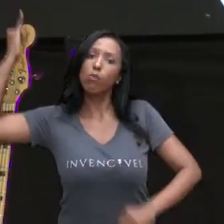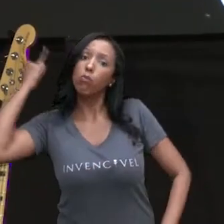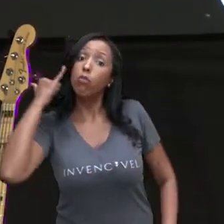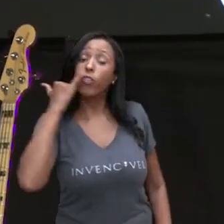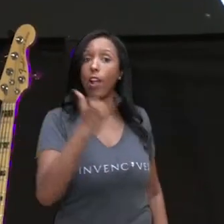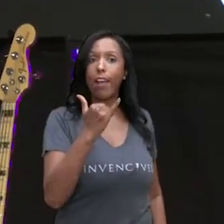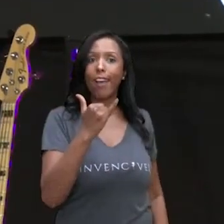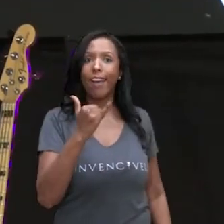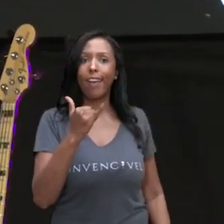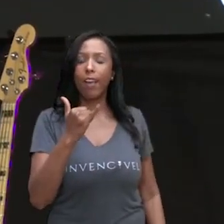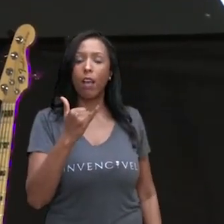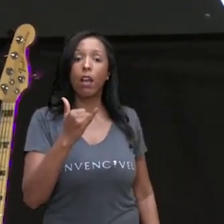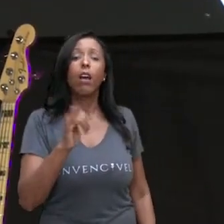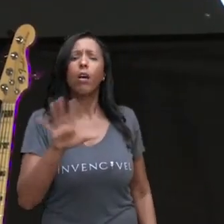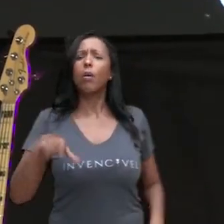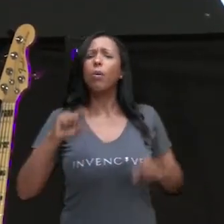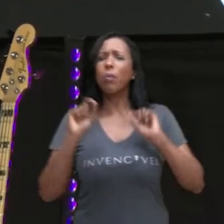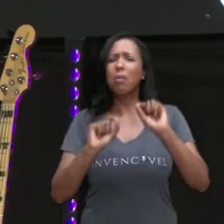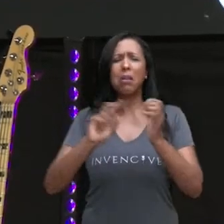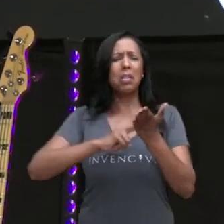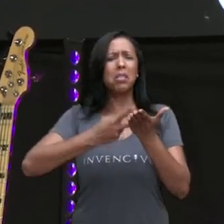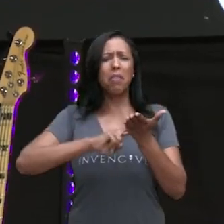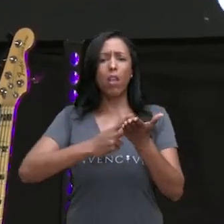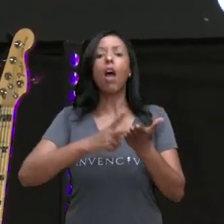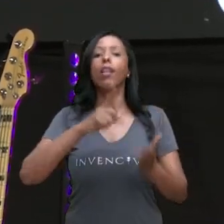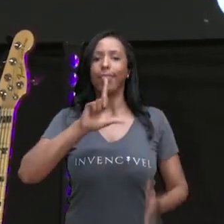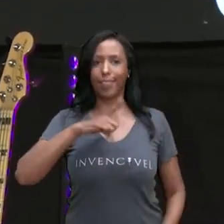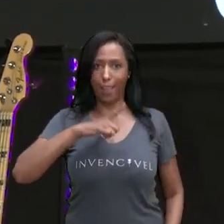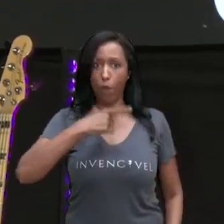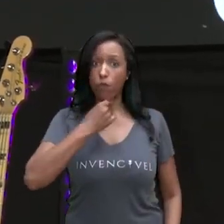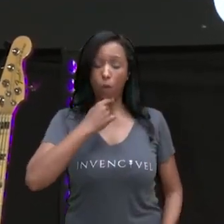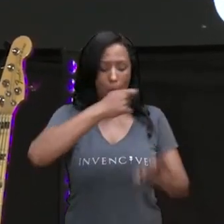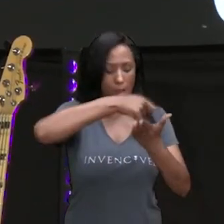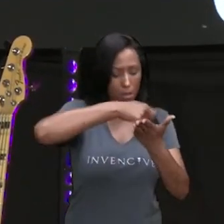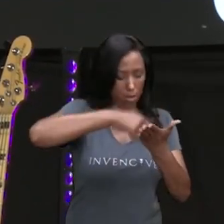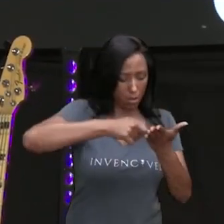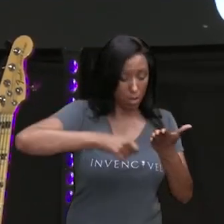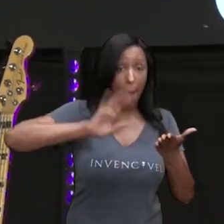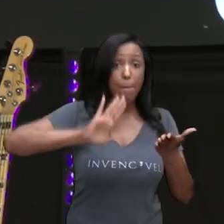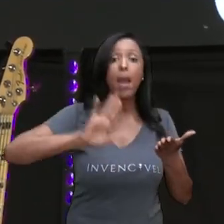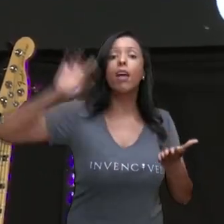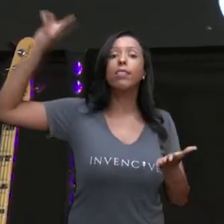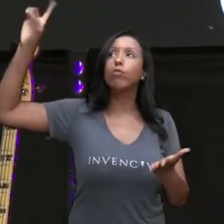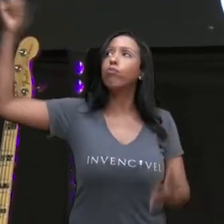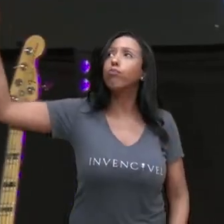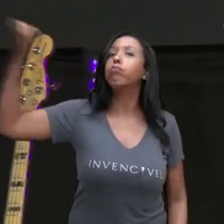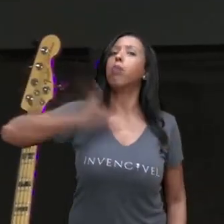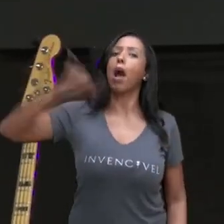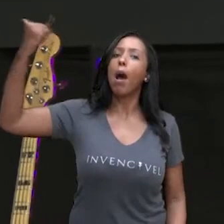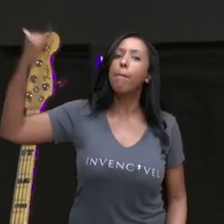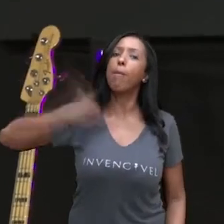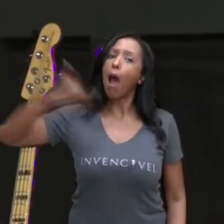aqui, foi feito pelas mãos dos homens, com a orientação de Deus, é a inspiração de Deus. Agora,